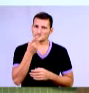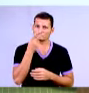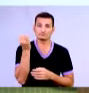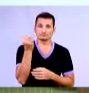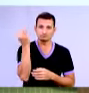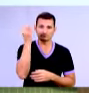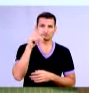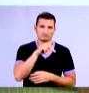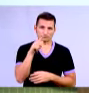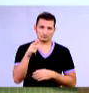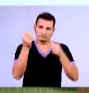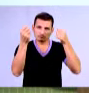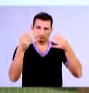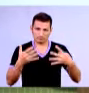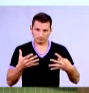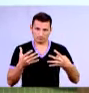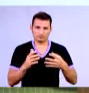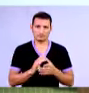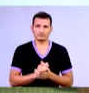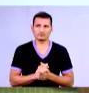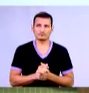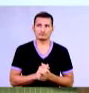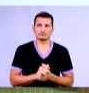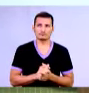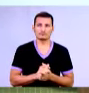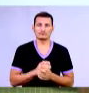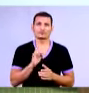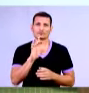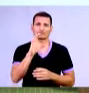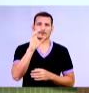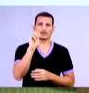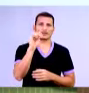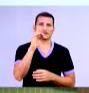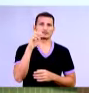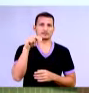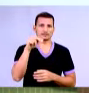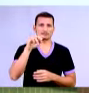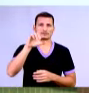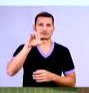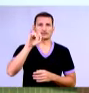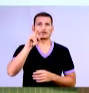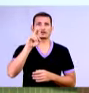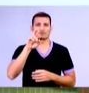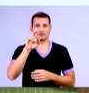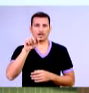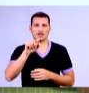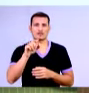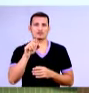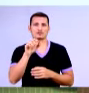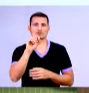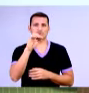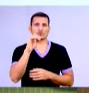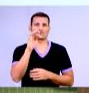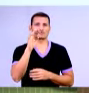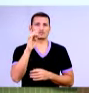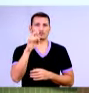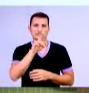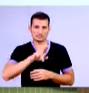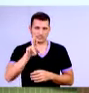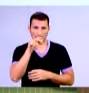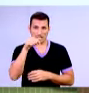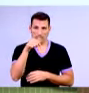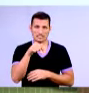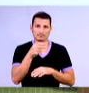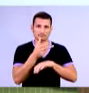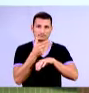apresentou, com exceção do KDE Live, que é o software que nós utilizaremos aqui para vídeo, todos os